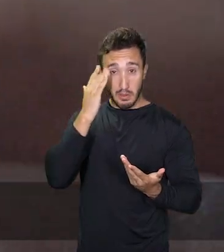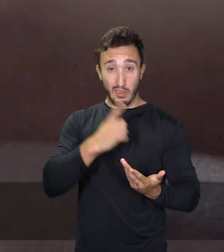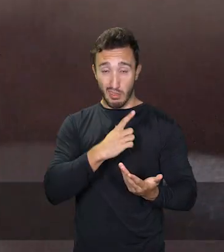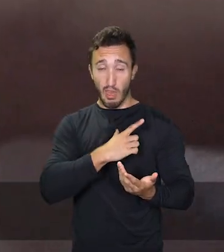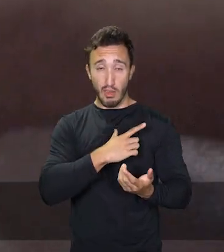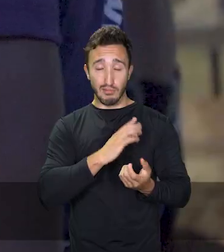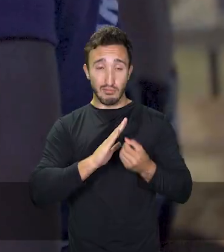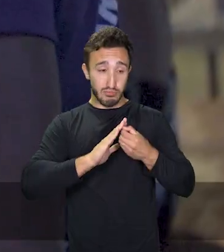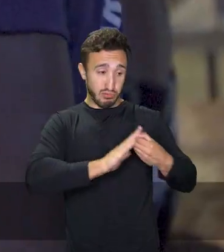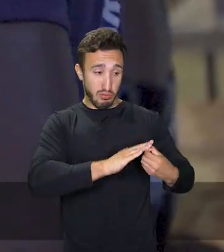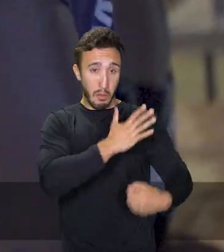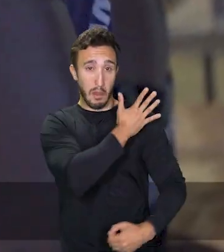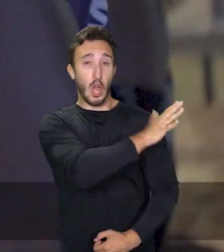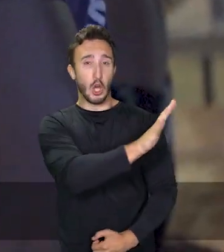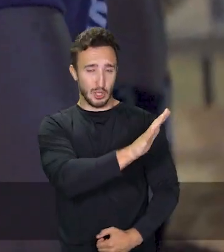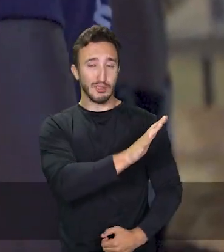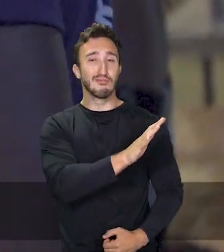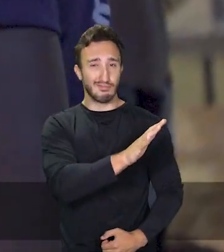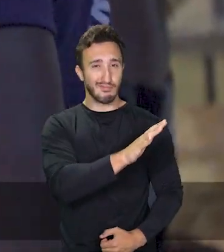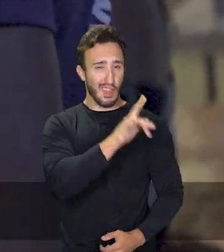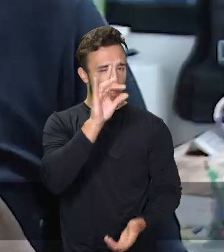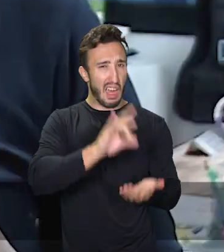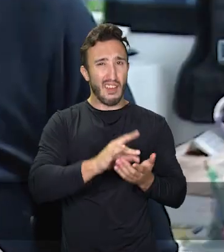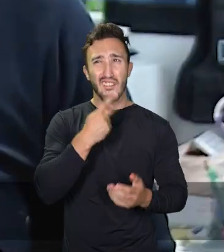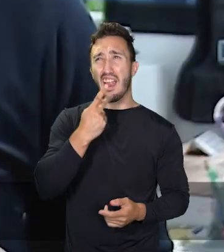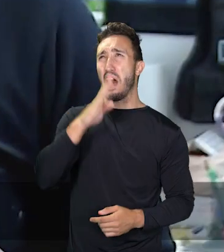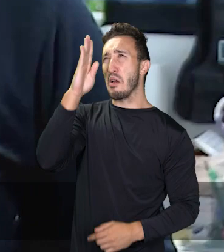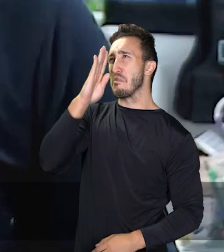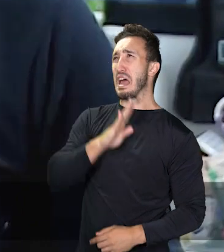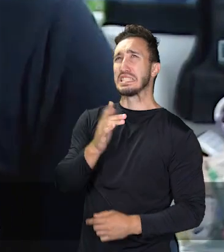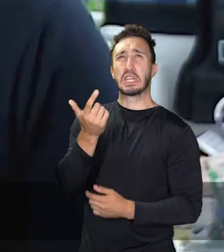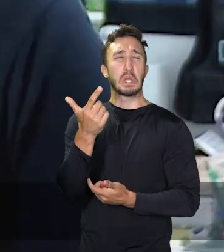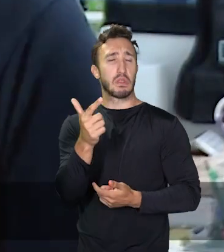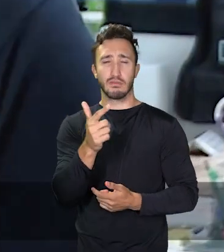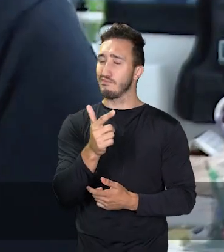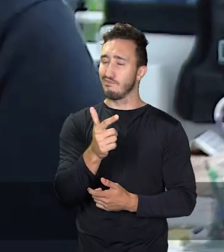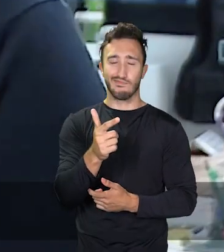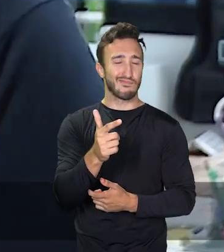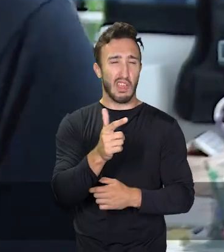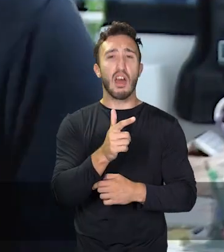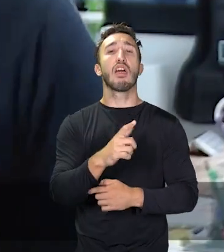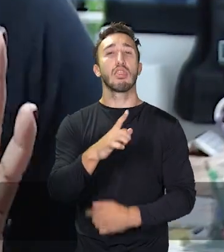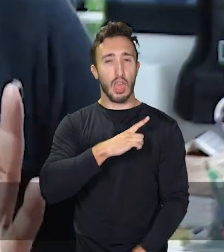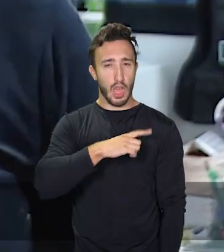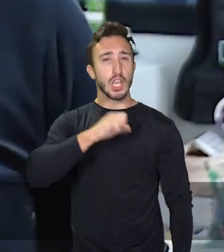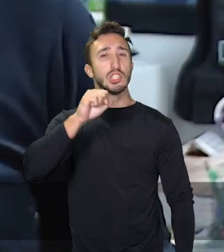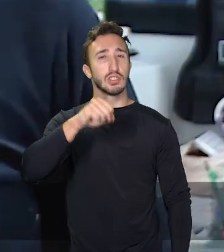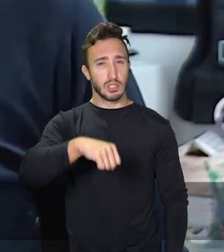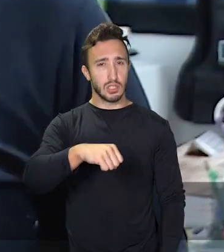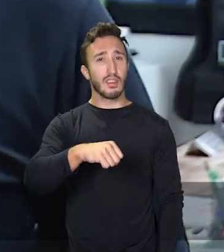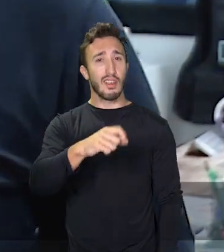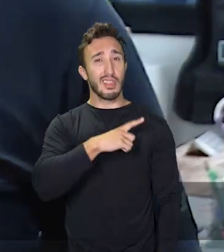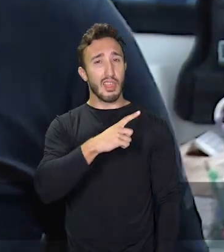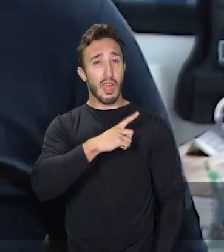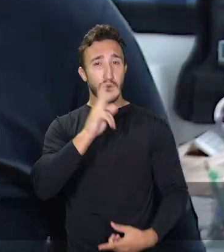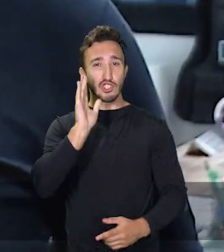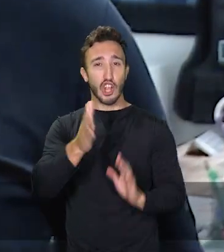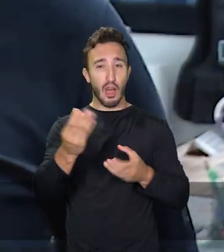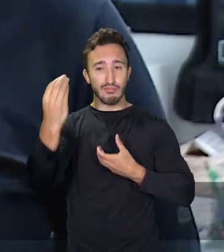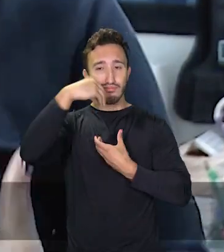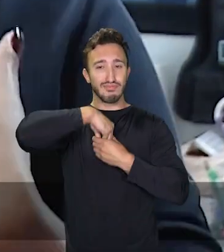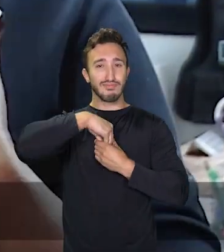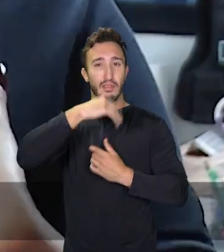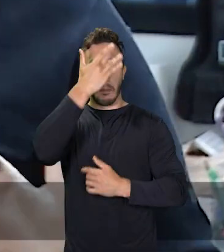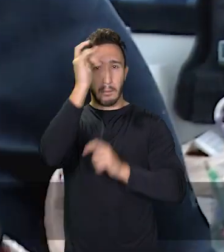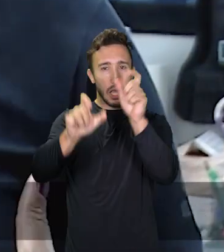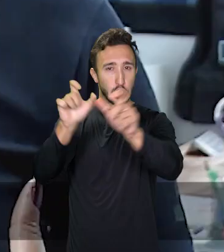A gente sabe que preconceito é real, apesar de a gente dizer não, o Brasil não tem preconceito racial. Existe, ele está